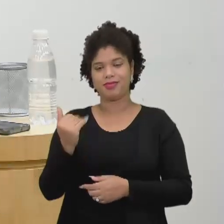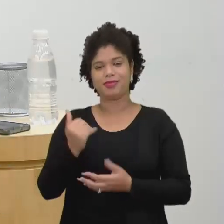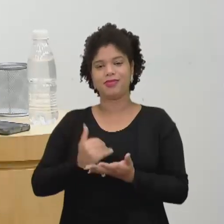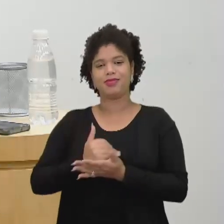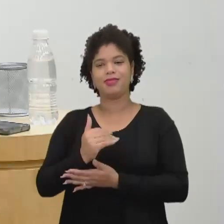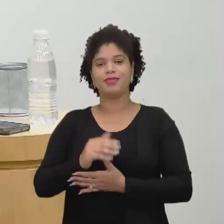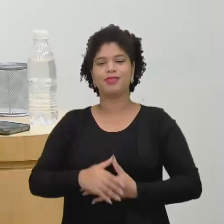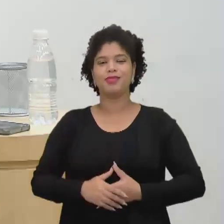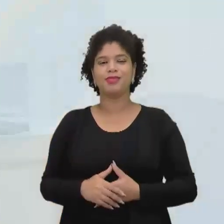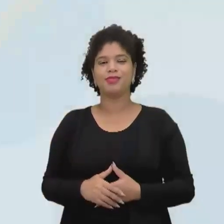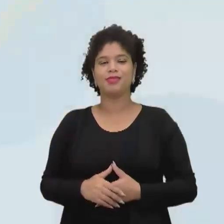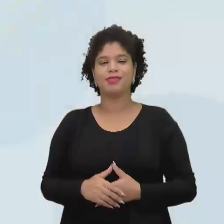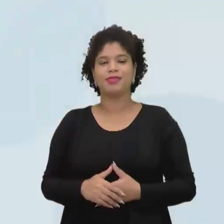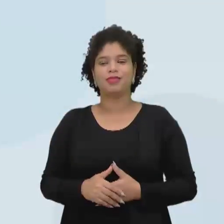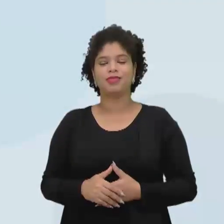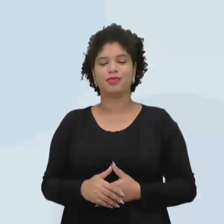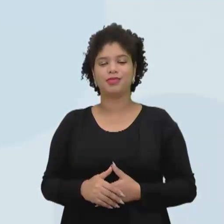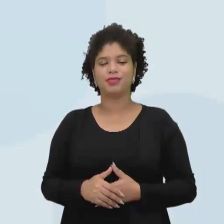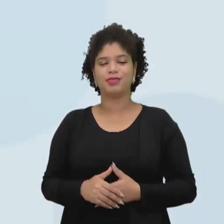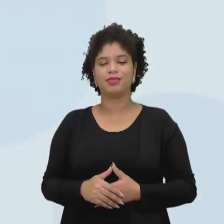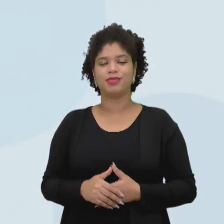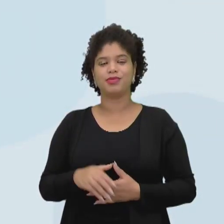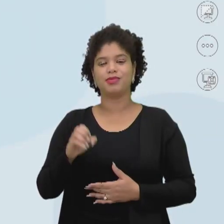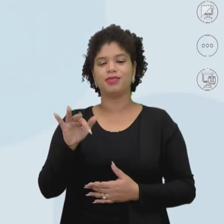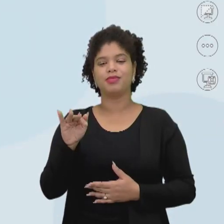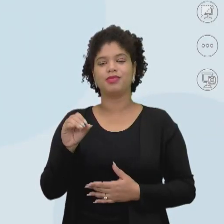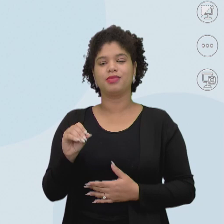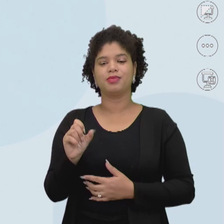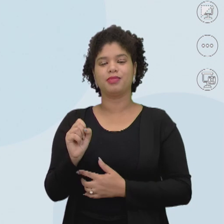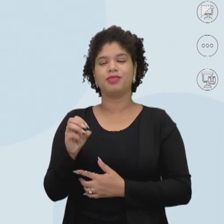ó. Vamos dar destaque para a habilidade. Pode mostrar para eles aí?